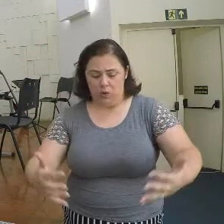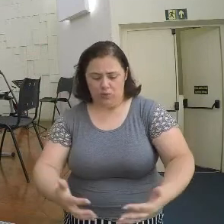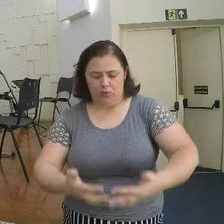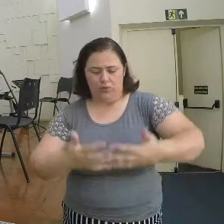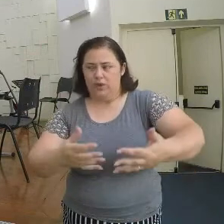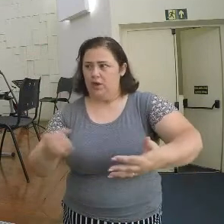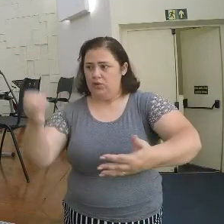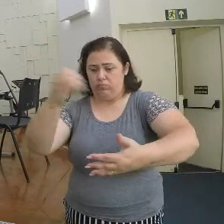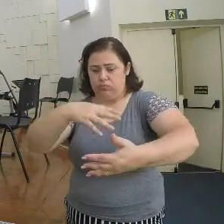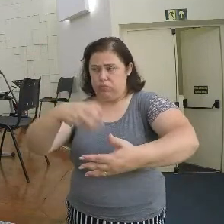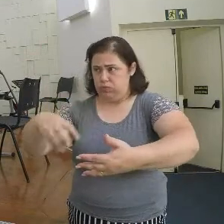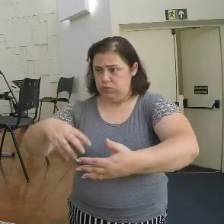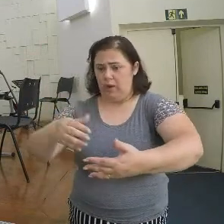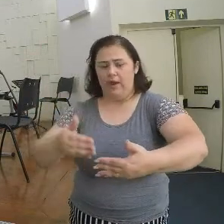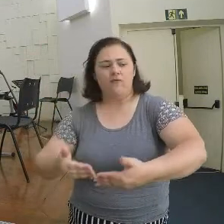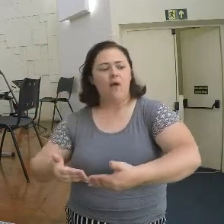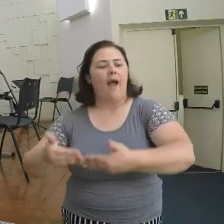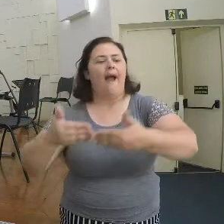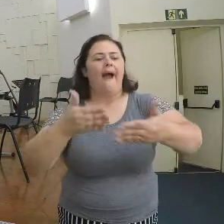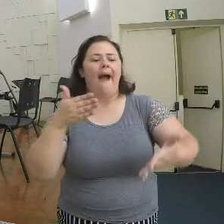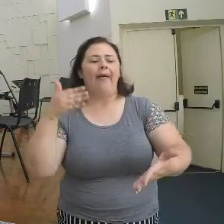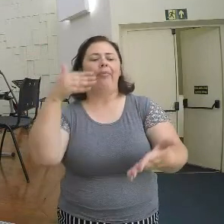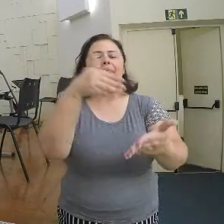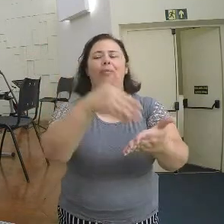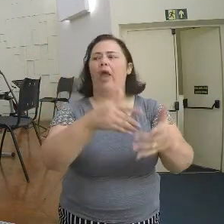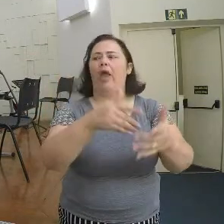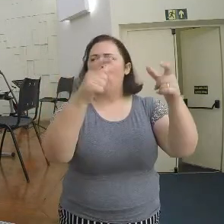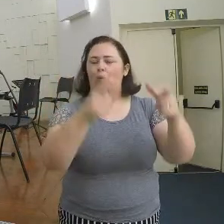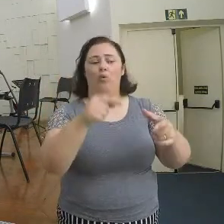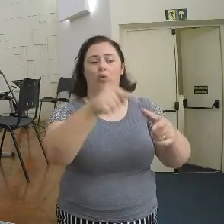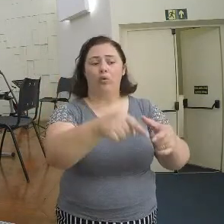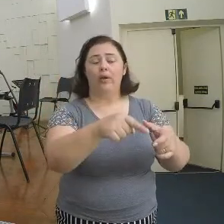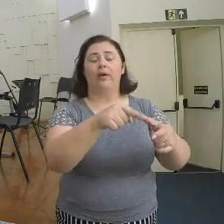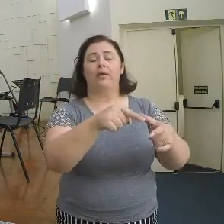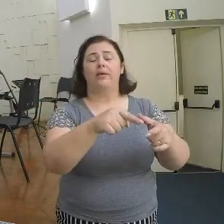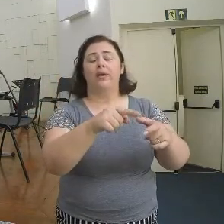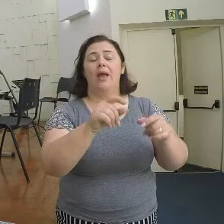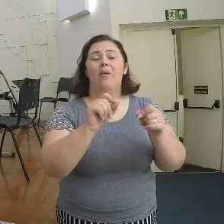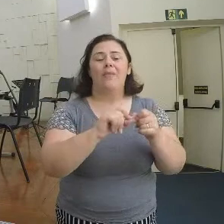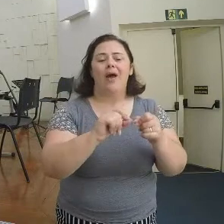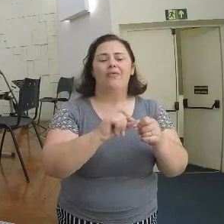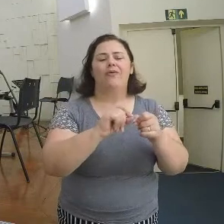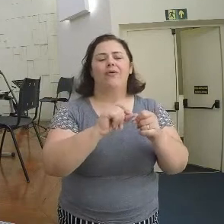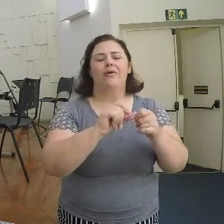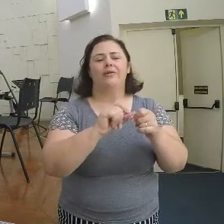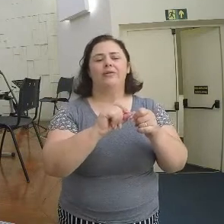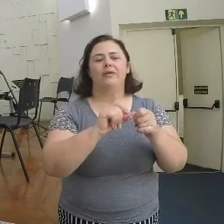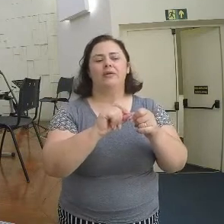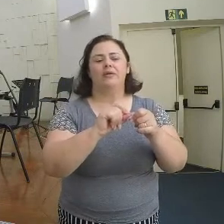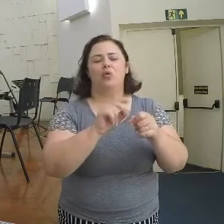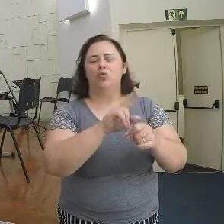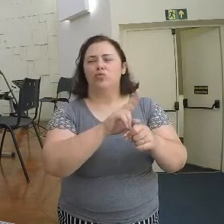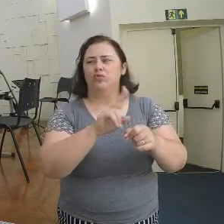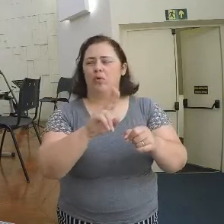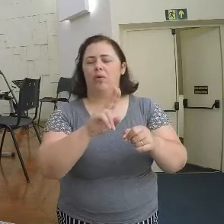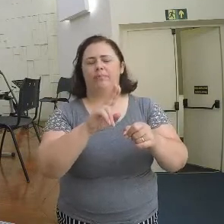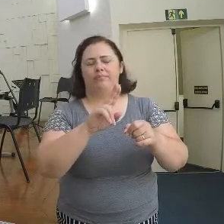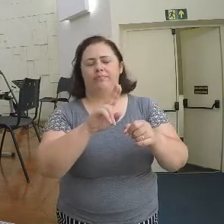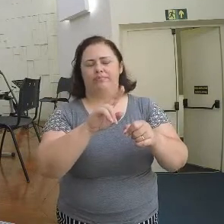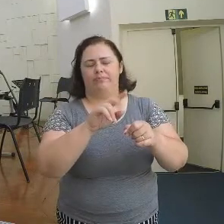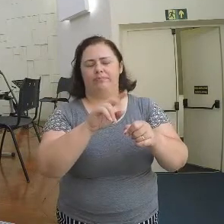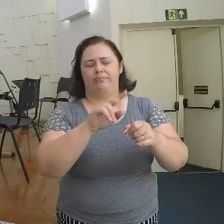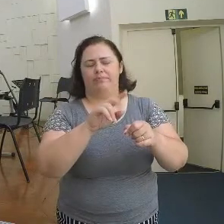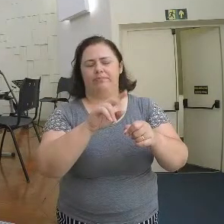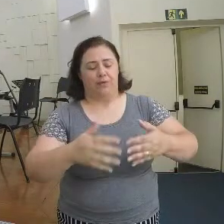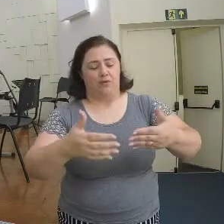ao lugar que o Senhor teu Deus escolher para ali fazer habitar o seu nome. Virás